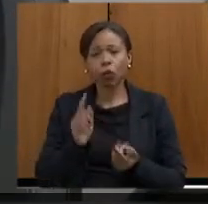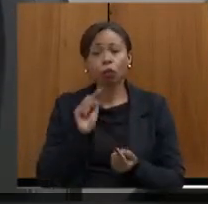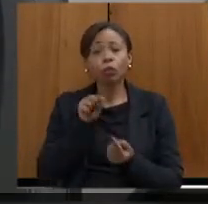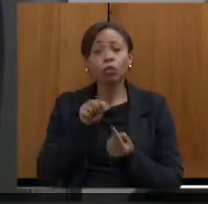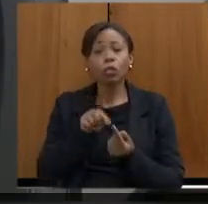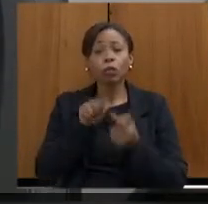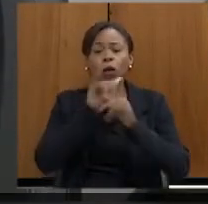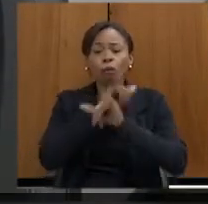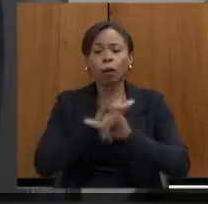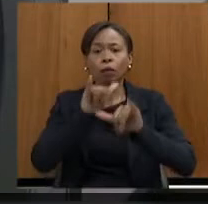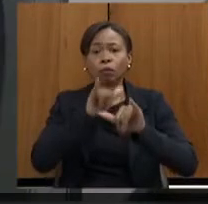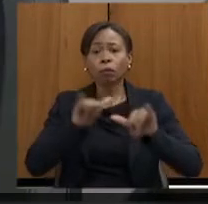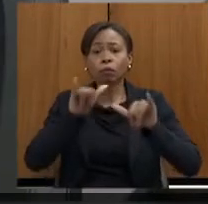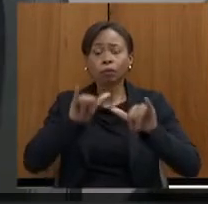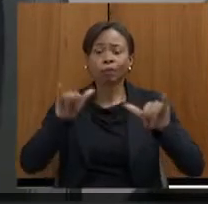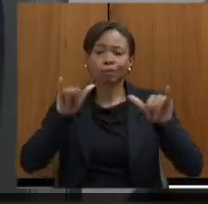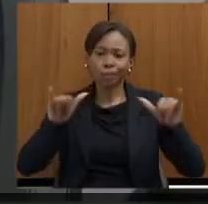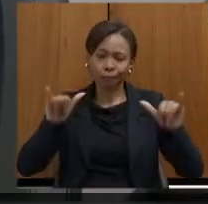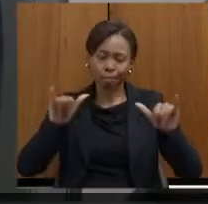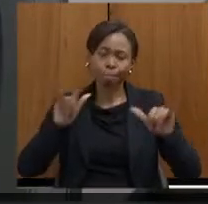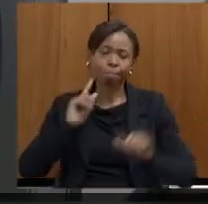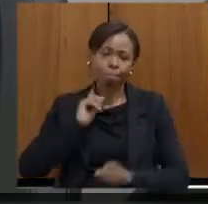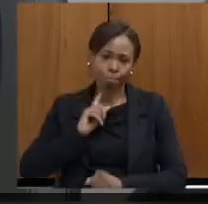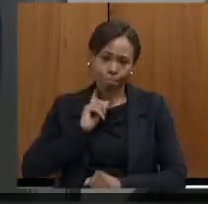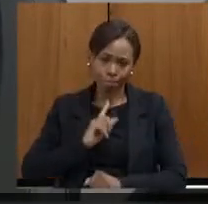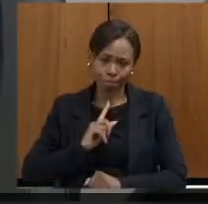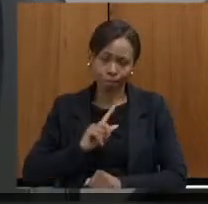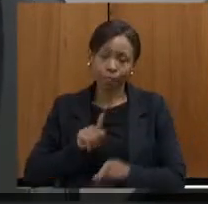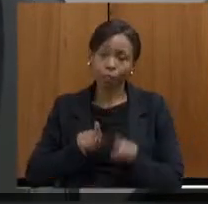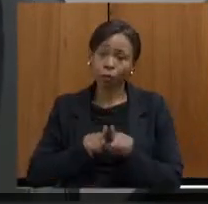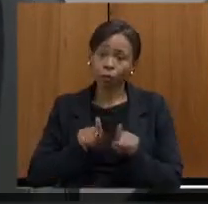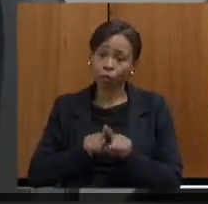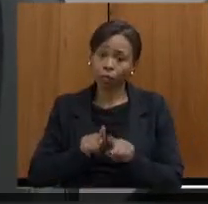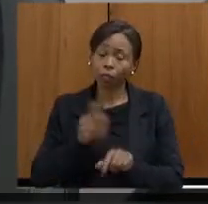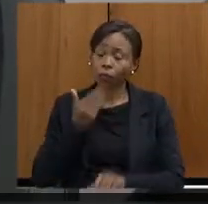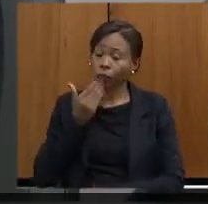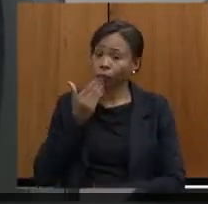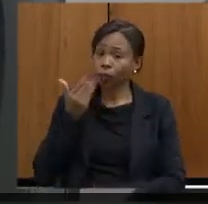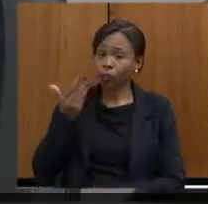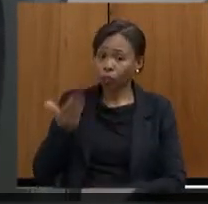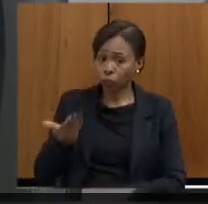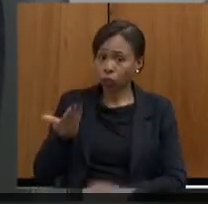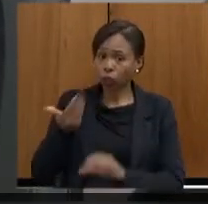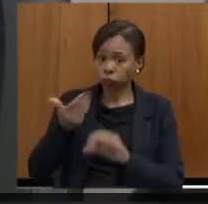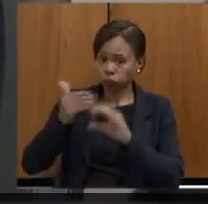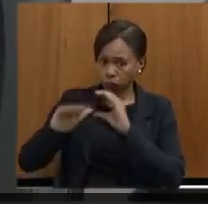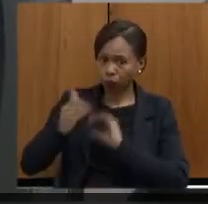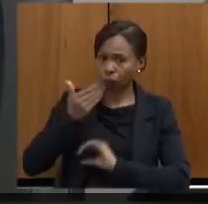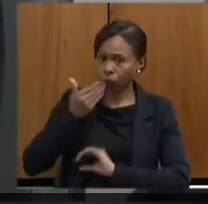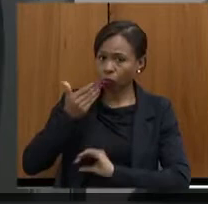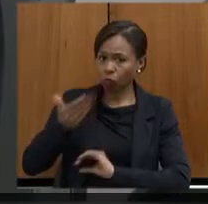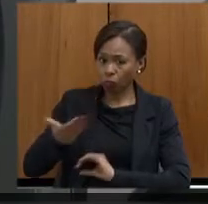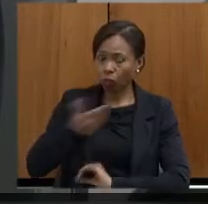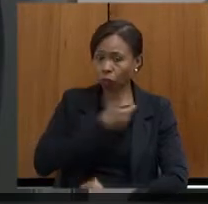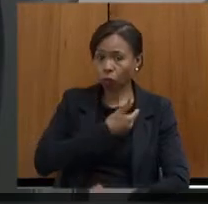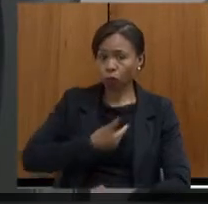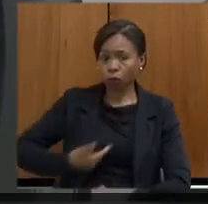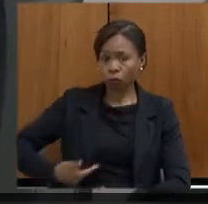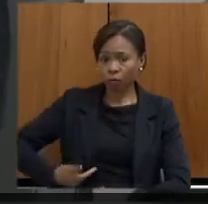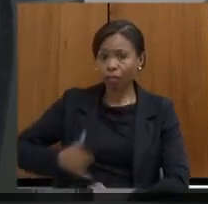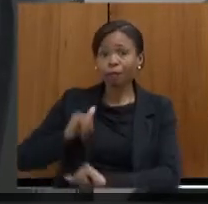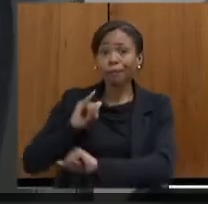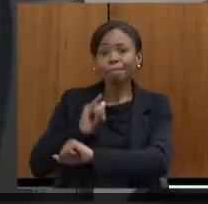todo o Estado. Da mesma forma, enviamos também requerimentos pedindo providência para que o Estado tenha uma ferramenta